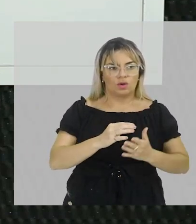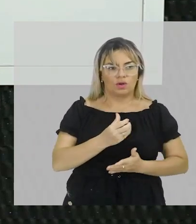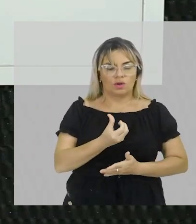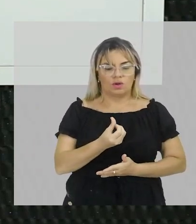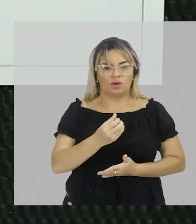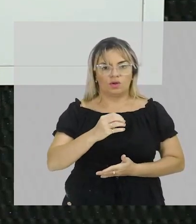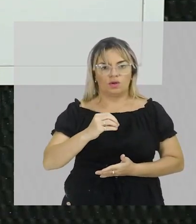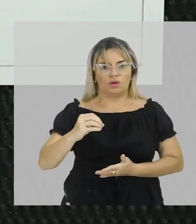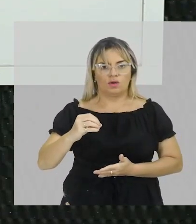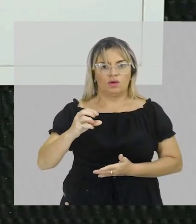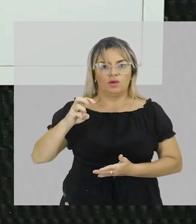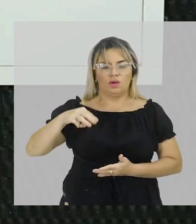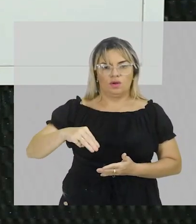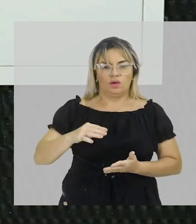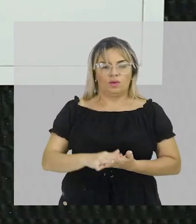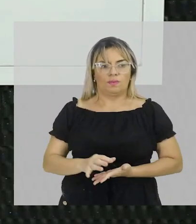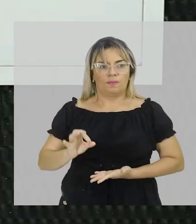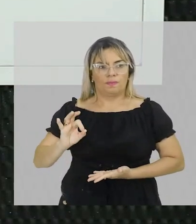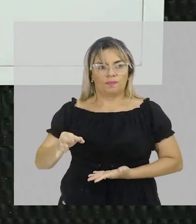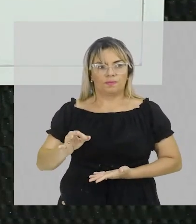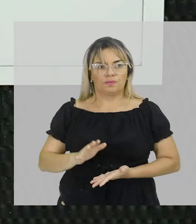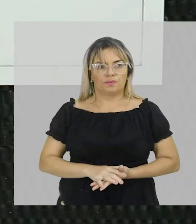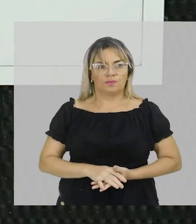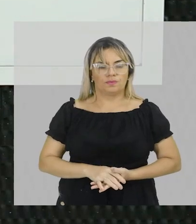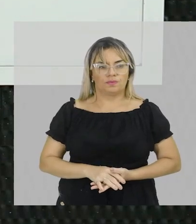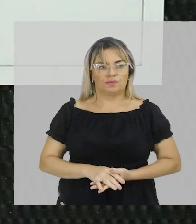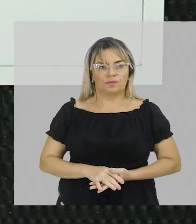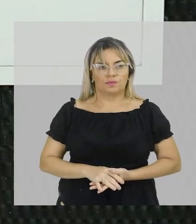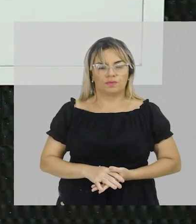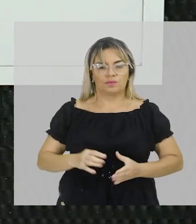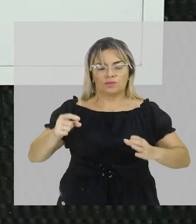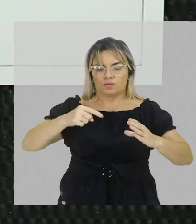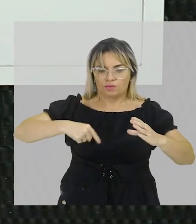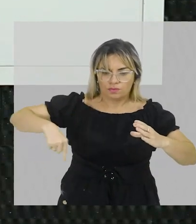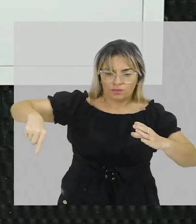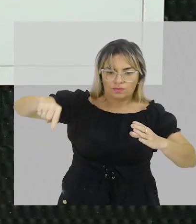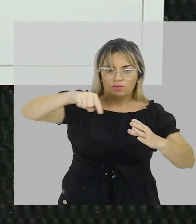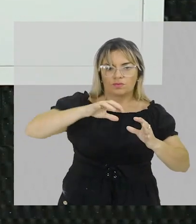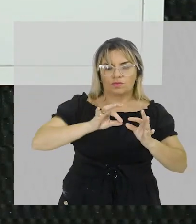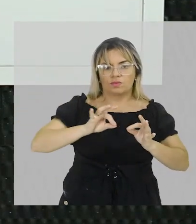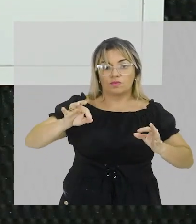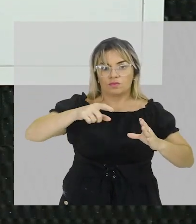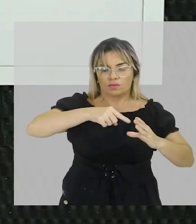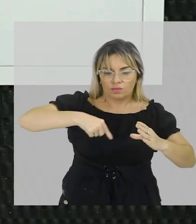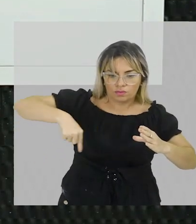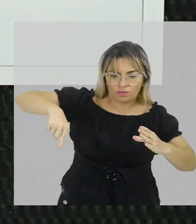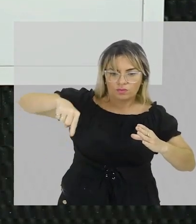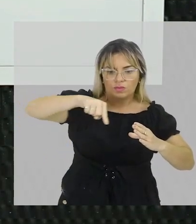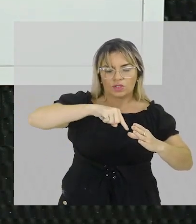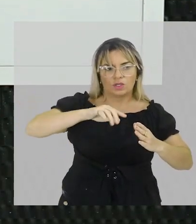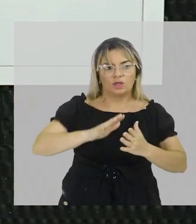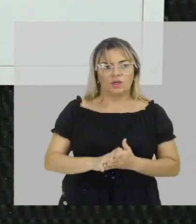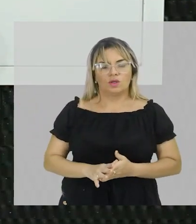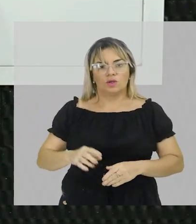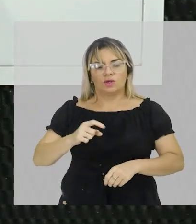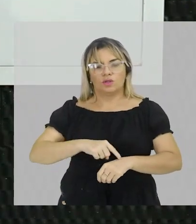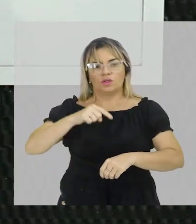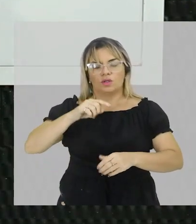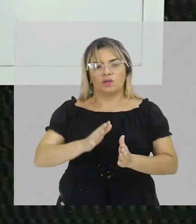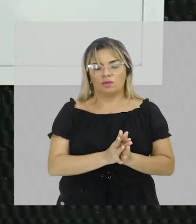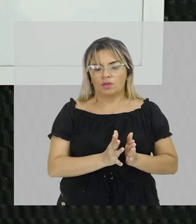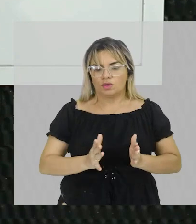metros. Certinho? Essa é a distância que ele vai percorrer. O tempo é 25 horas. Então, a